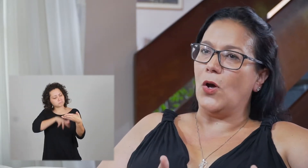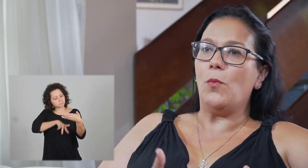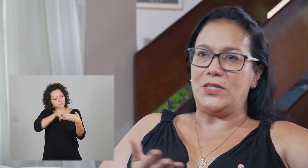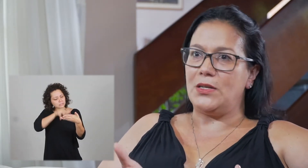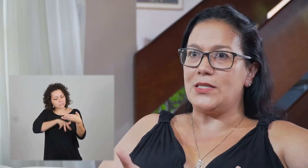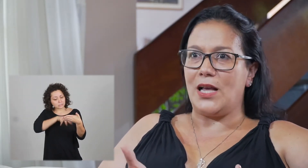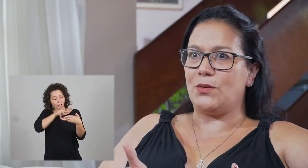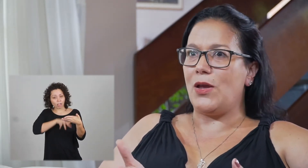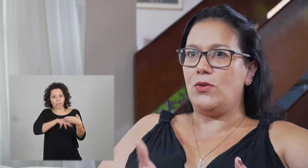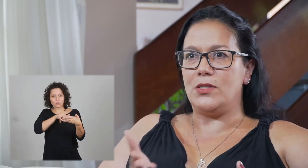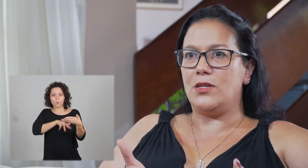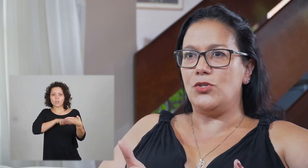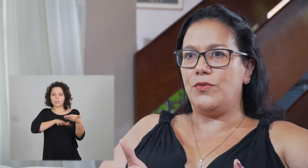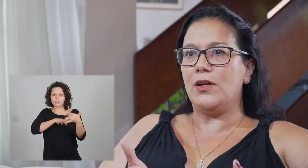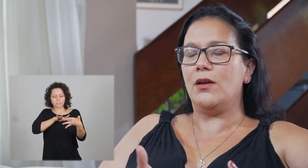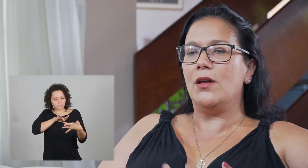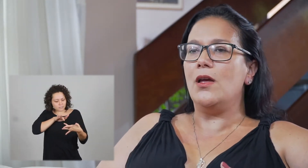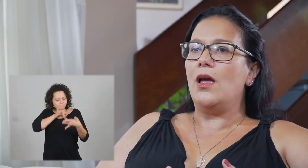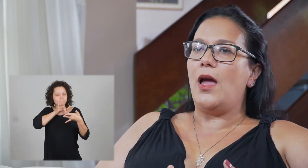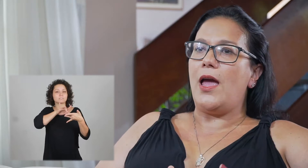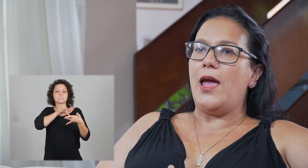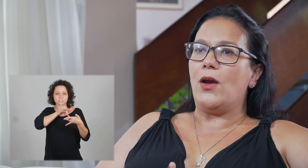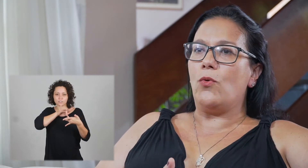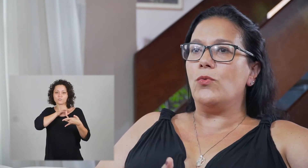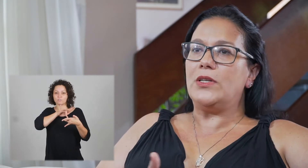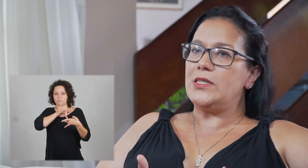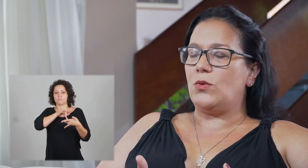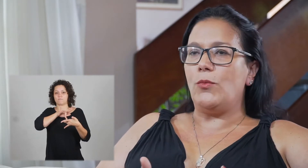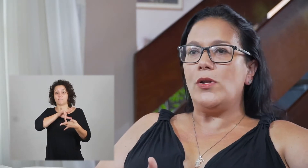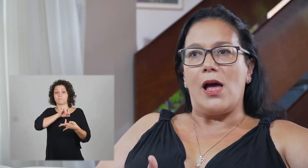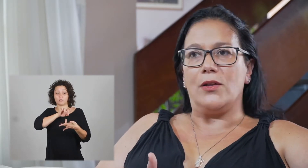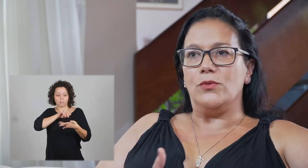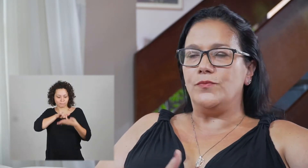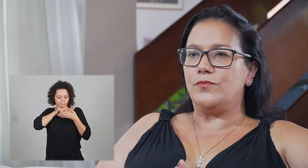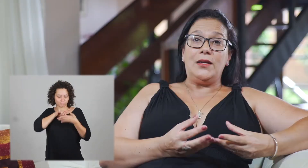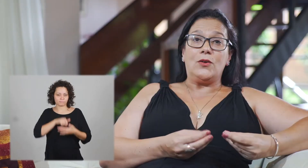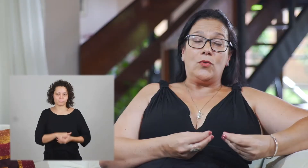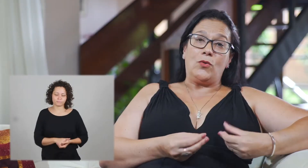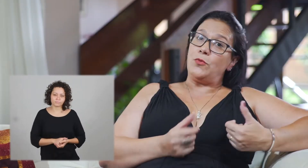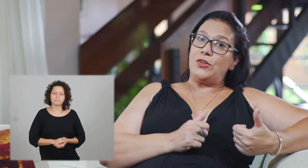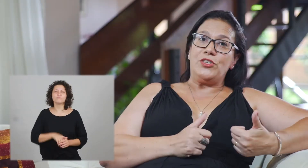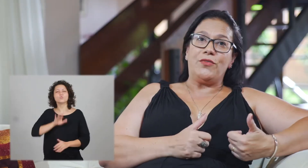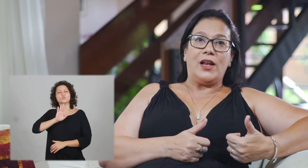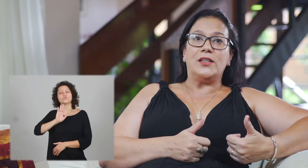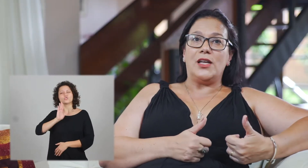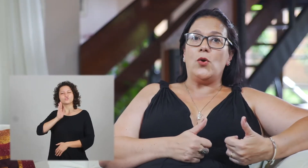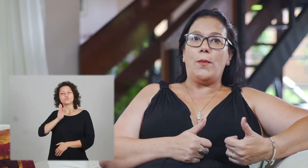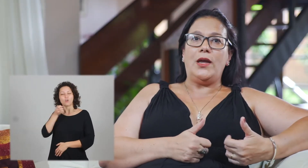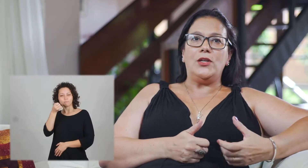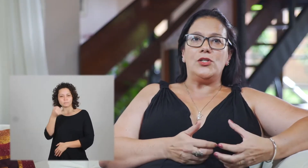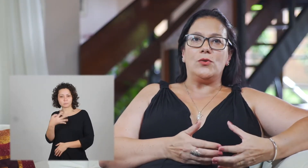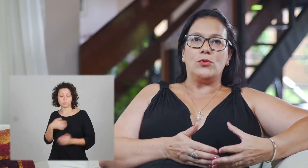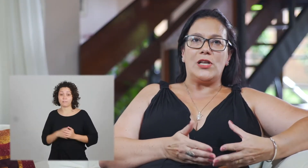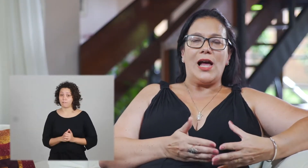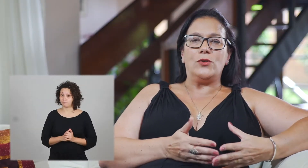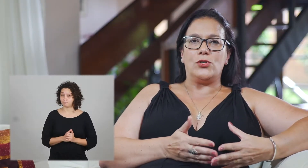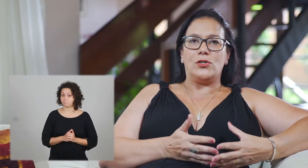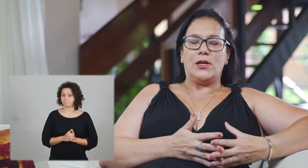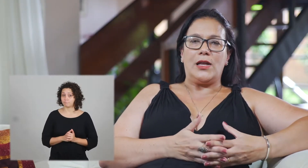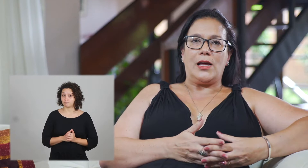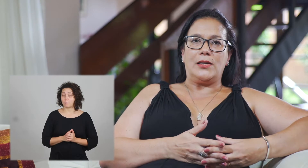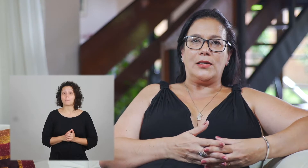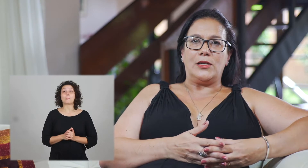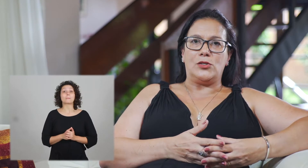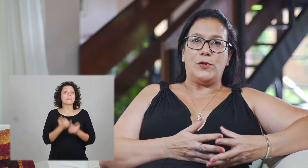identifica, ou não, mas nesse caso a maioria se identifica, com o que está sendo abordado. E, como eu já tinha falado anteriormente, os